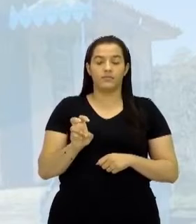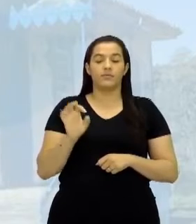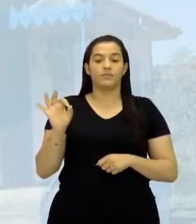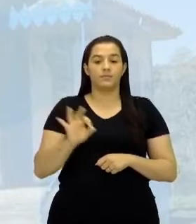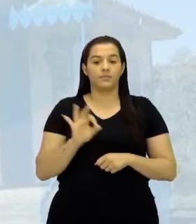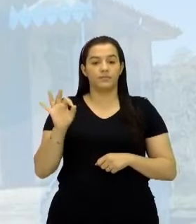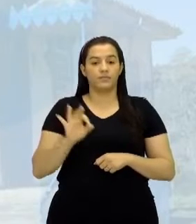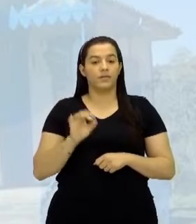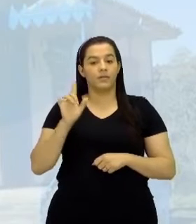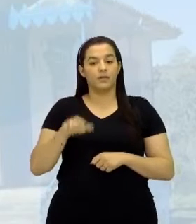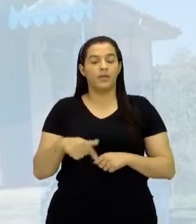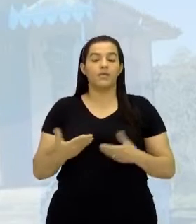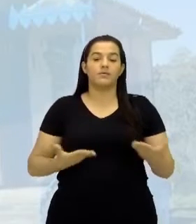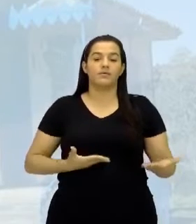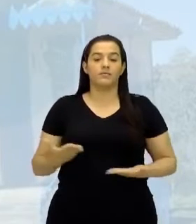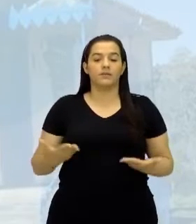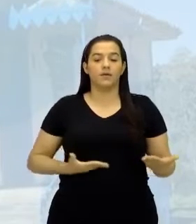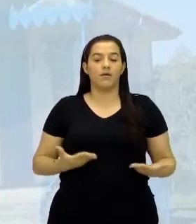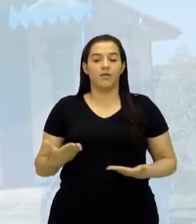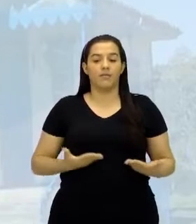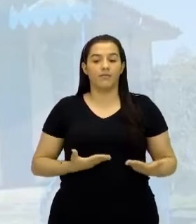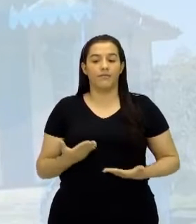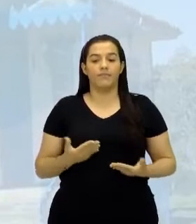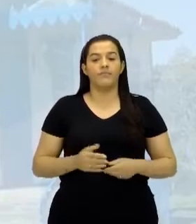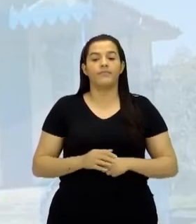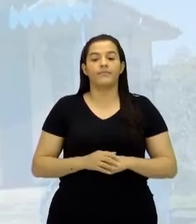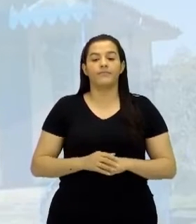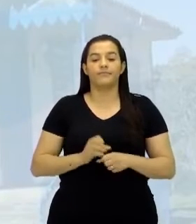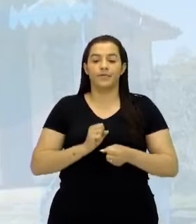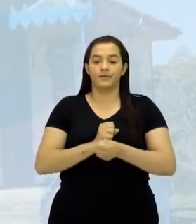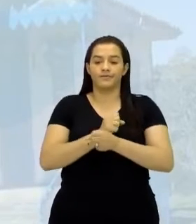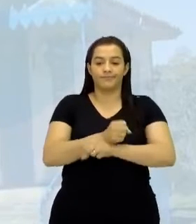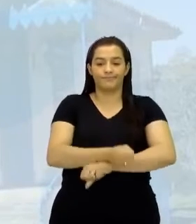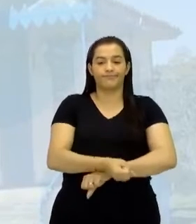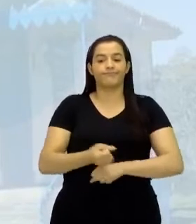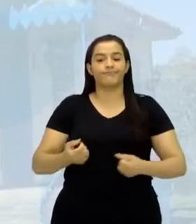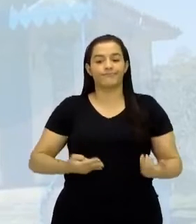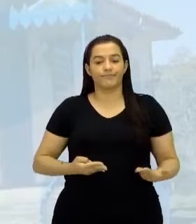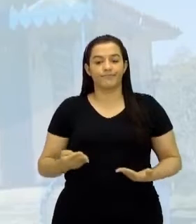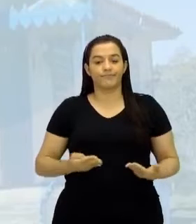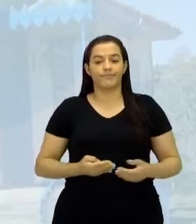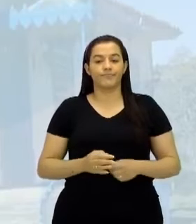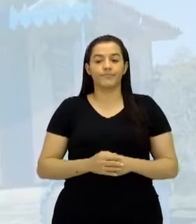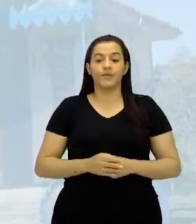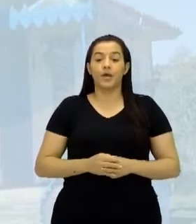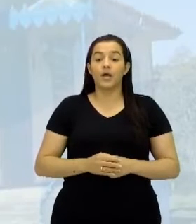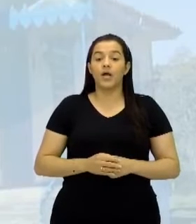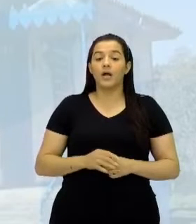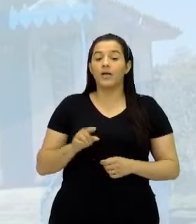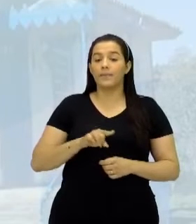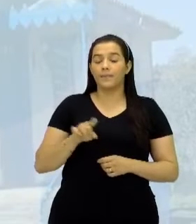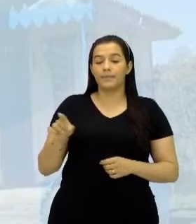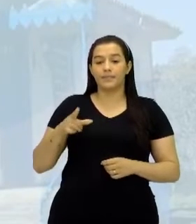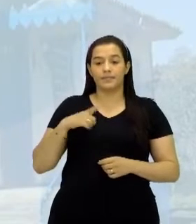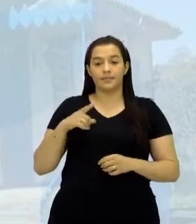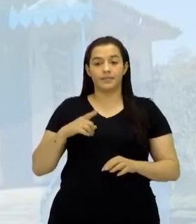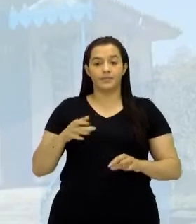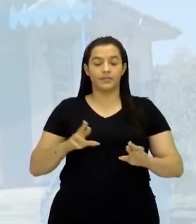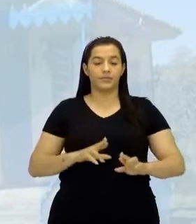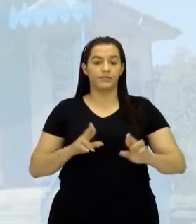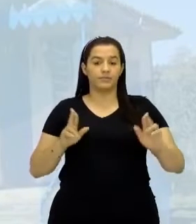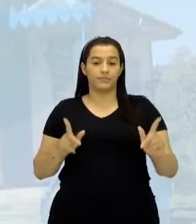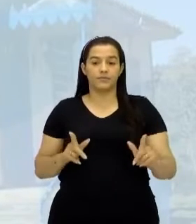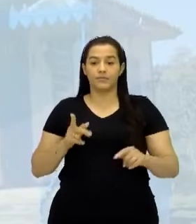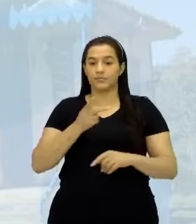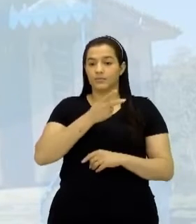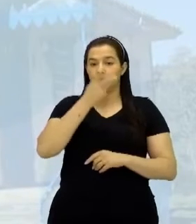62,5% eram escravizados. Vou colocar aqui, ó, no cantinho, escravizados. Então, a diferença entre o total